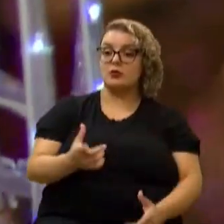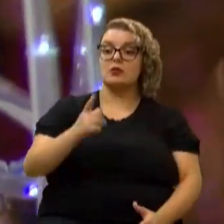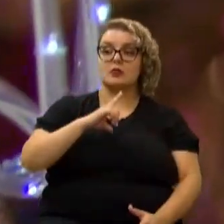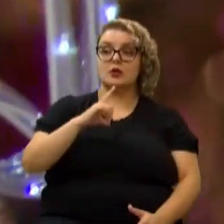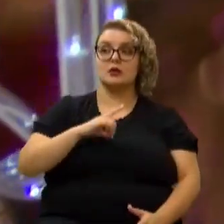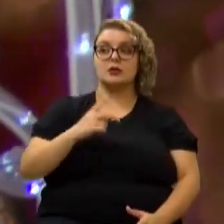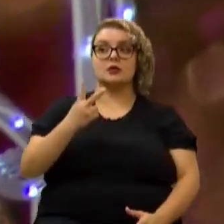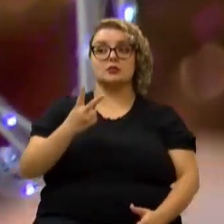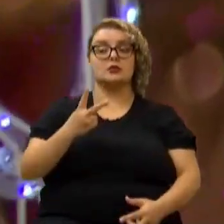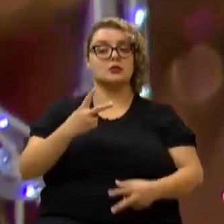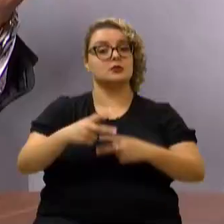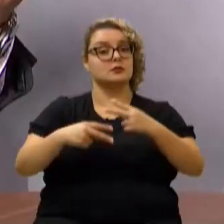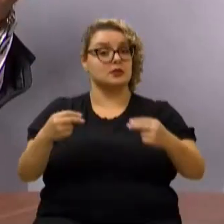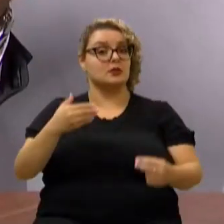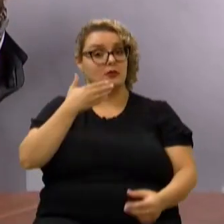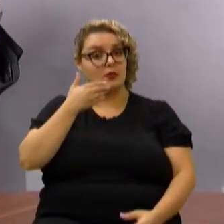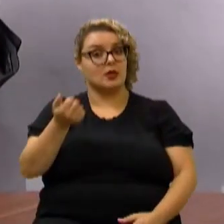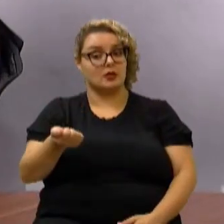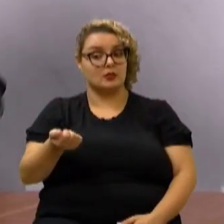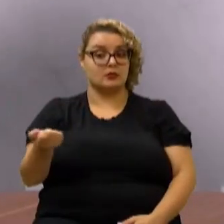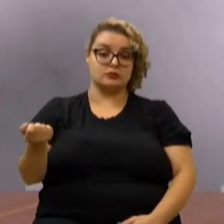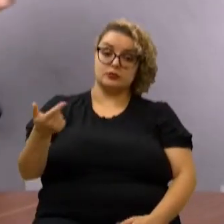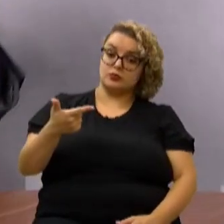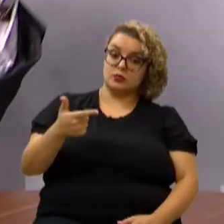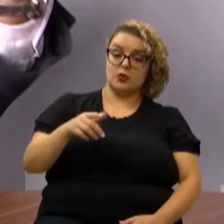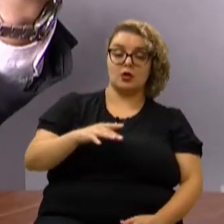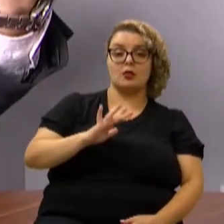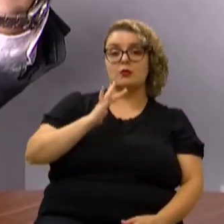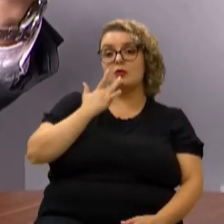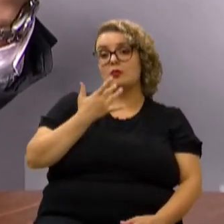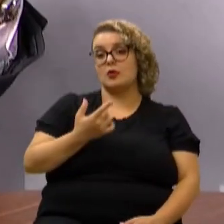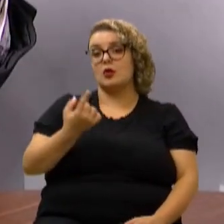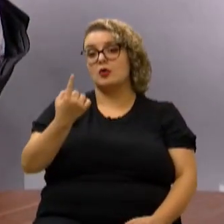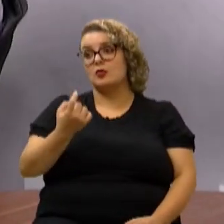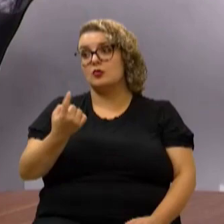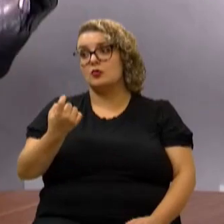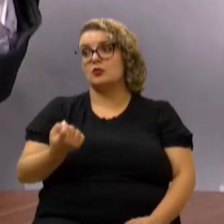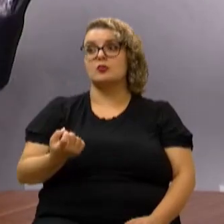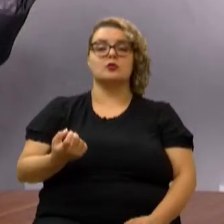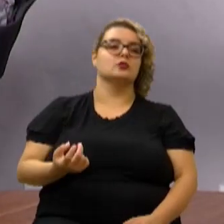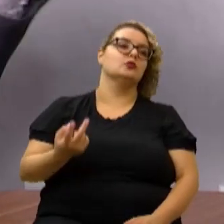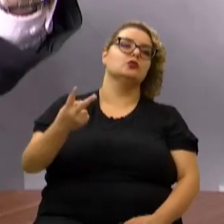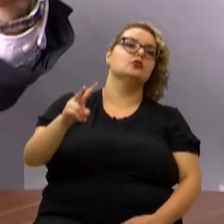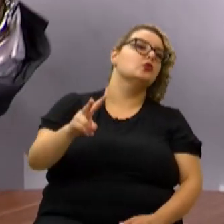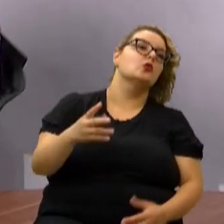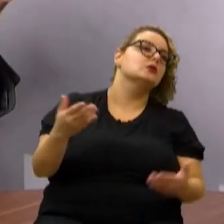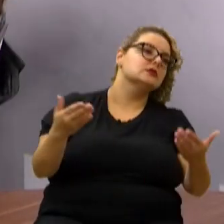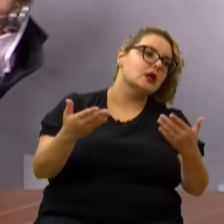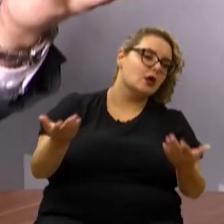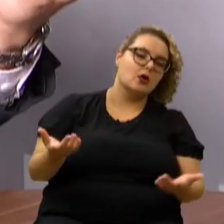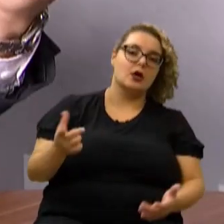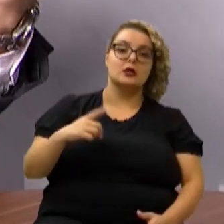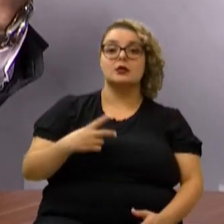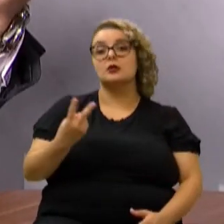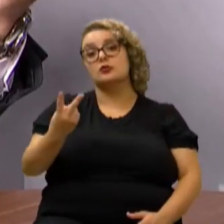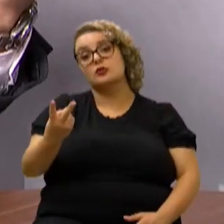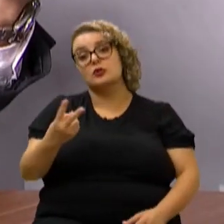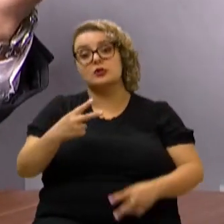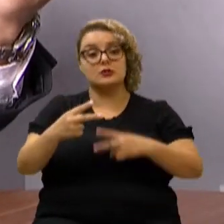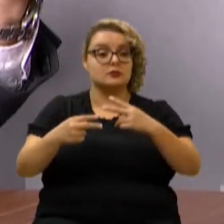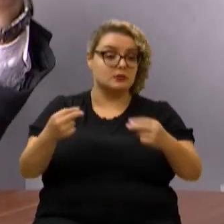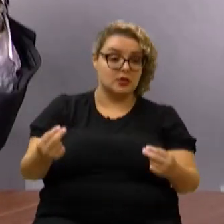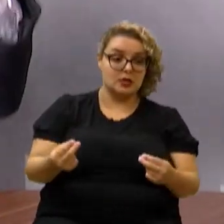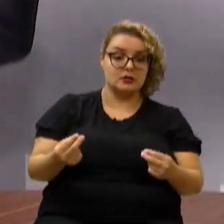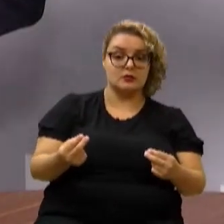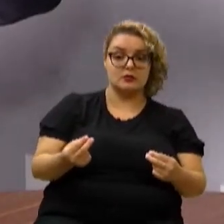tempo, ela vai ter dois presentes melhores do que se ela preferir ter só dois agora. Ah, agora você tem